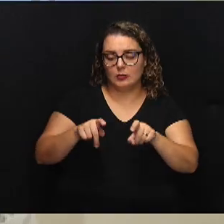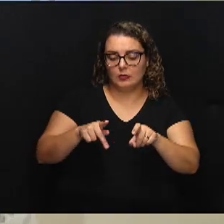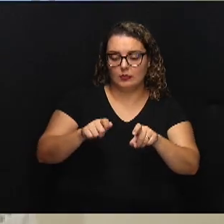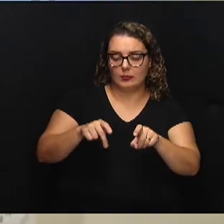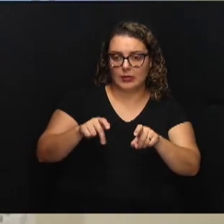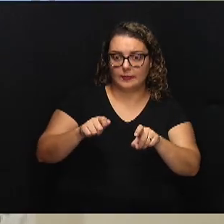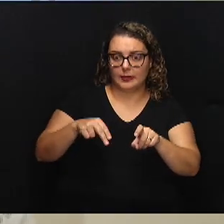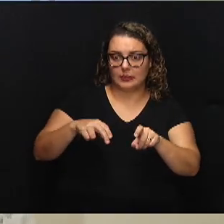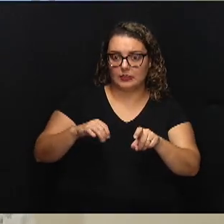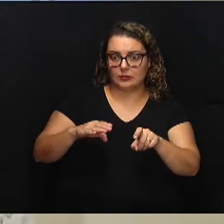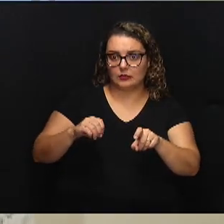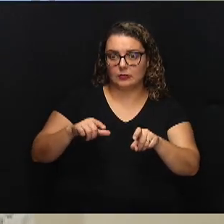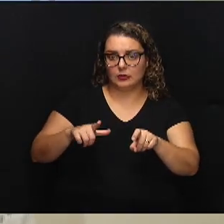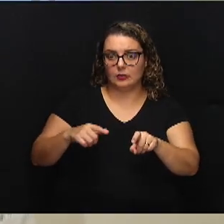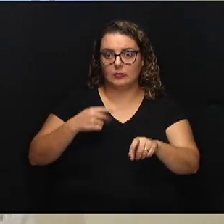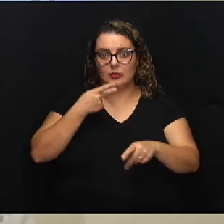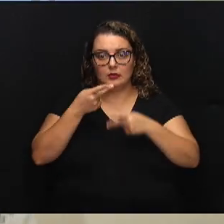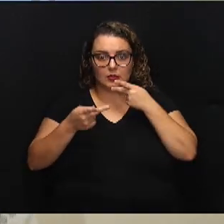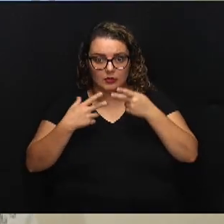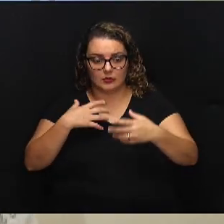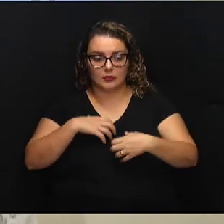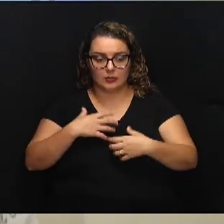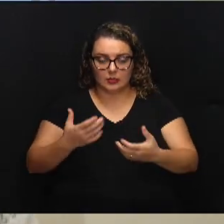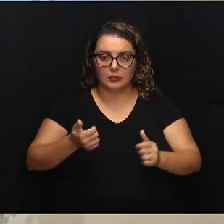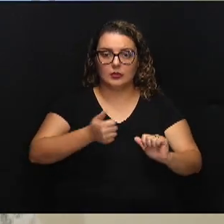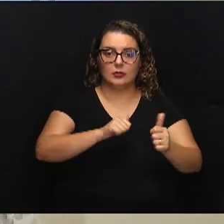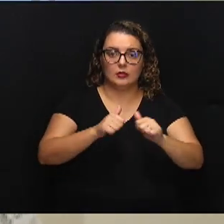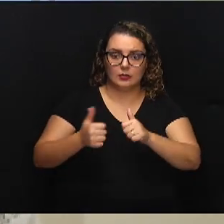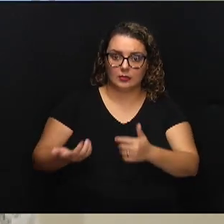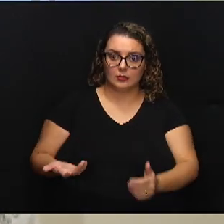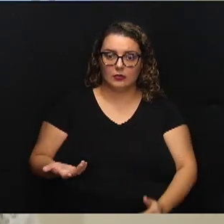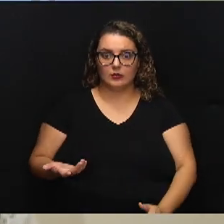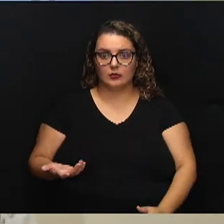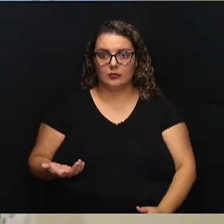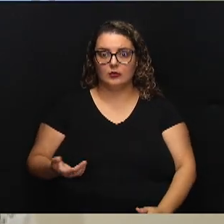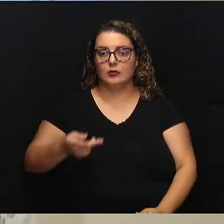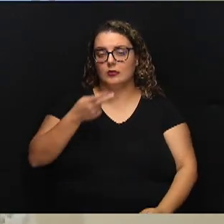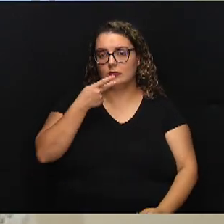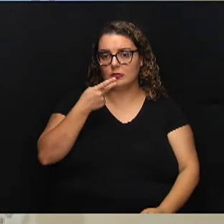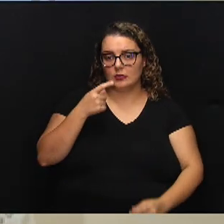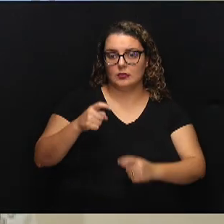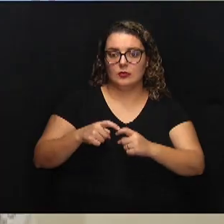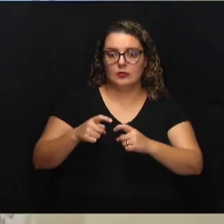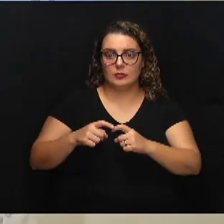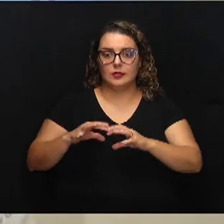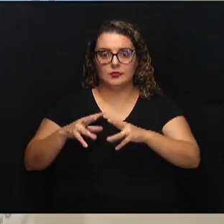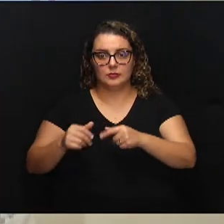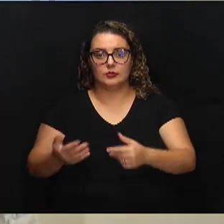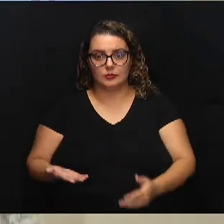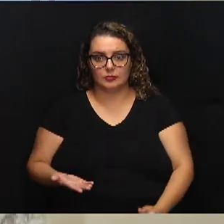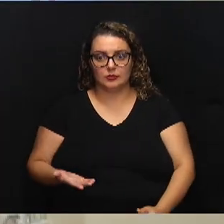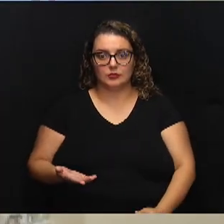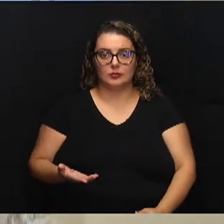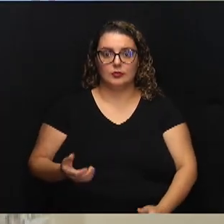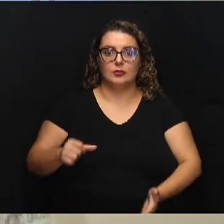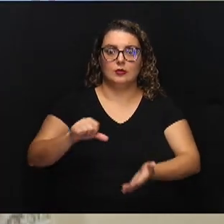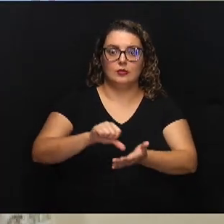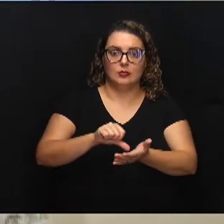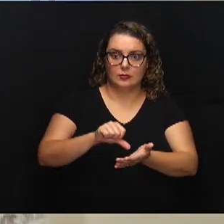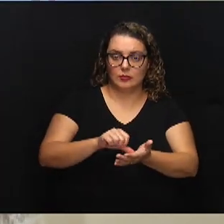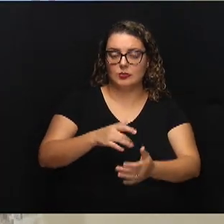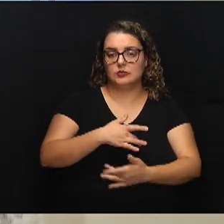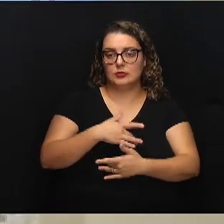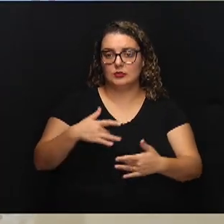também falar sobre esses sintomas, ele avaliar, ou falar com o seu médico clínico geral, com o médico do posto de saúde,